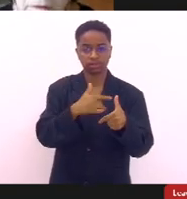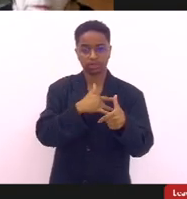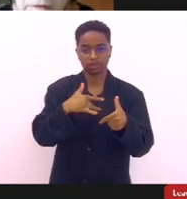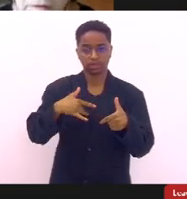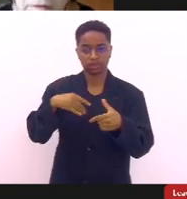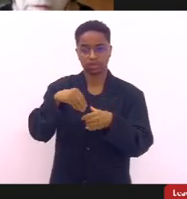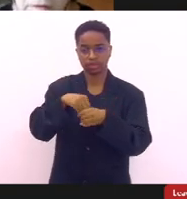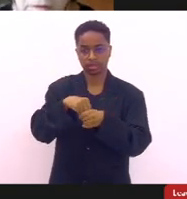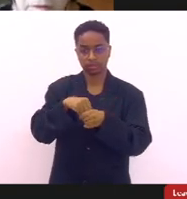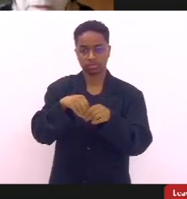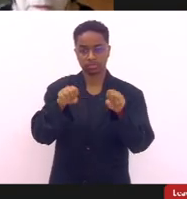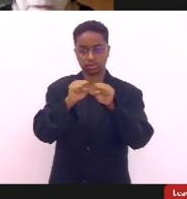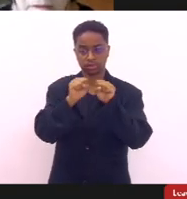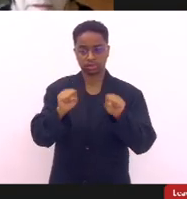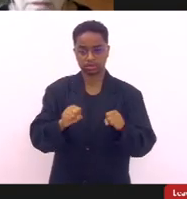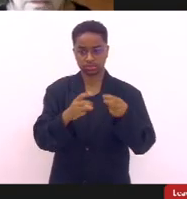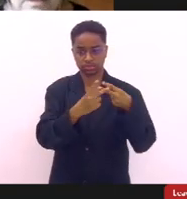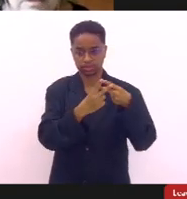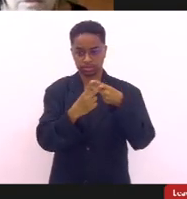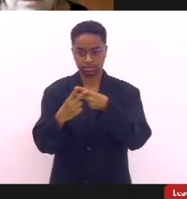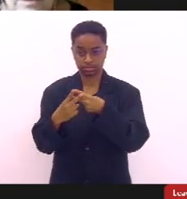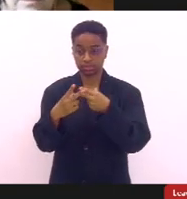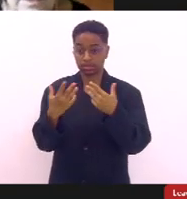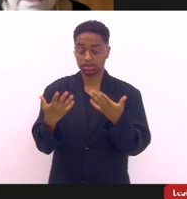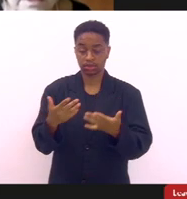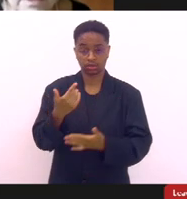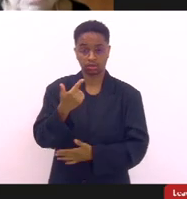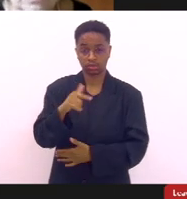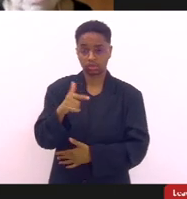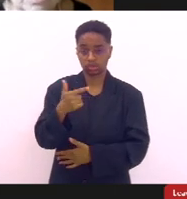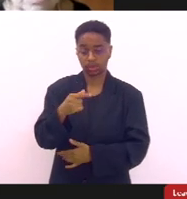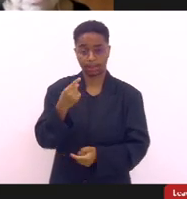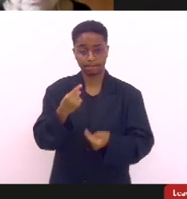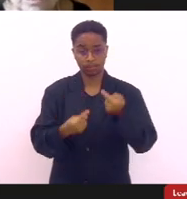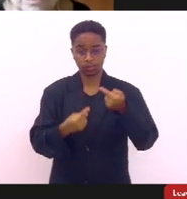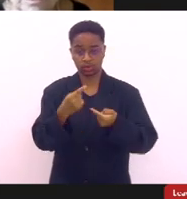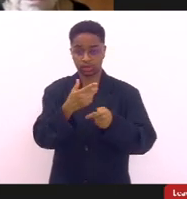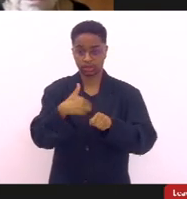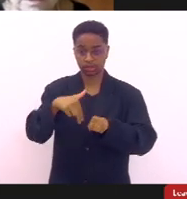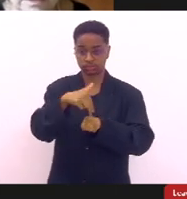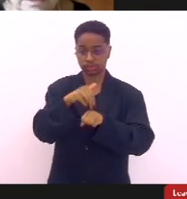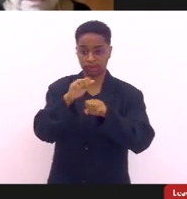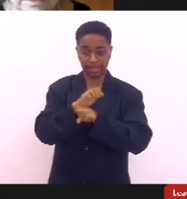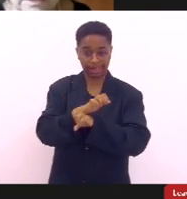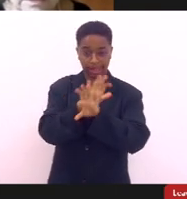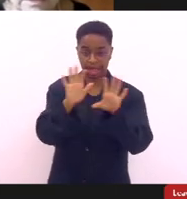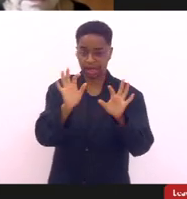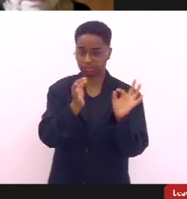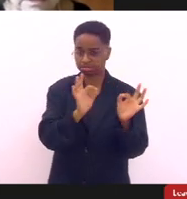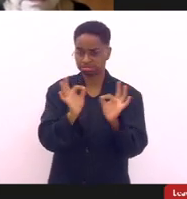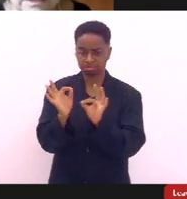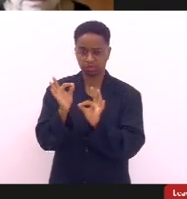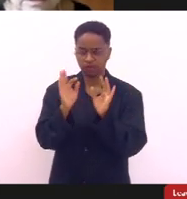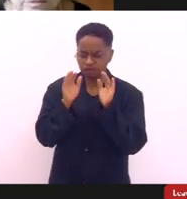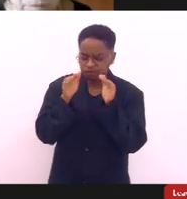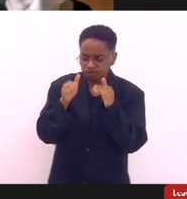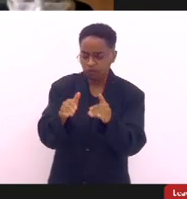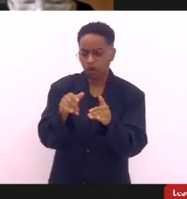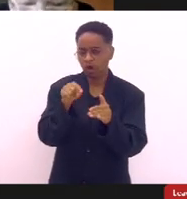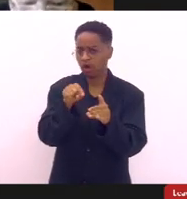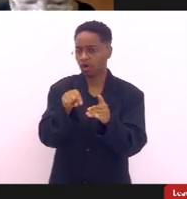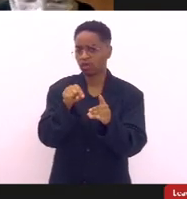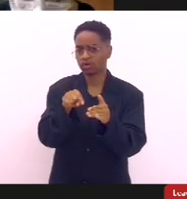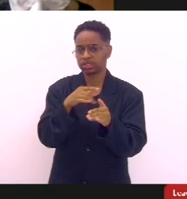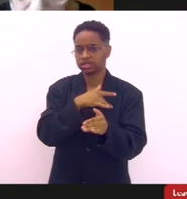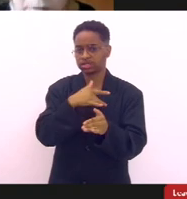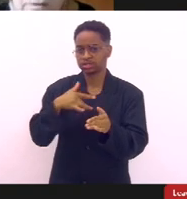sistema prisional. Então, assim, não existe uma política nacional clara, exclusiva para